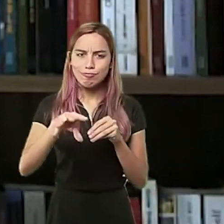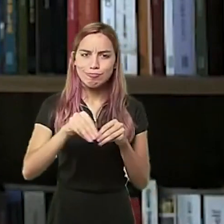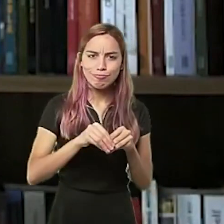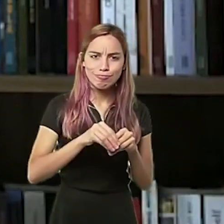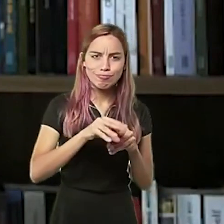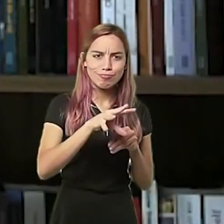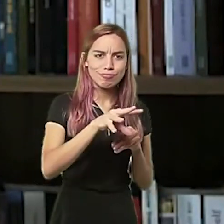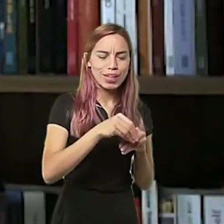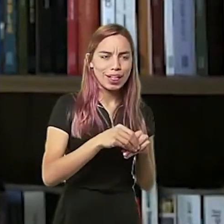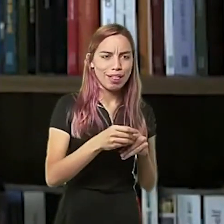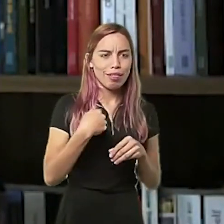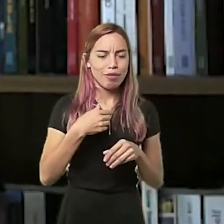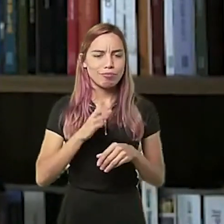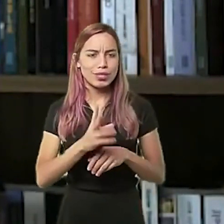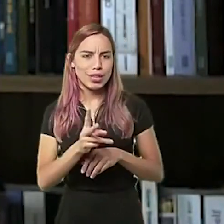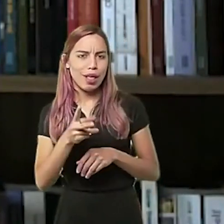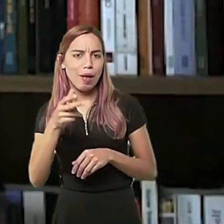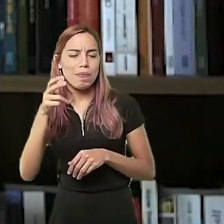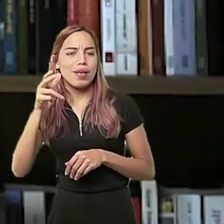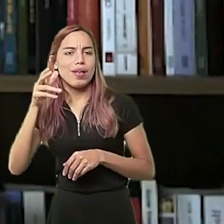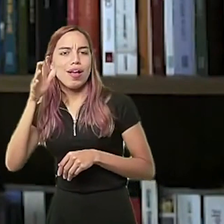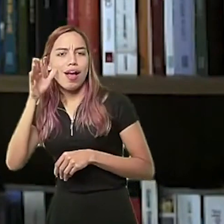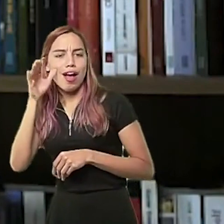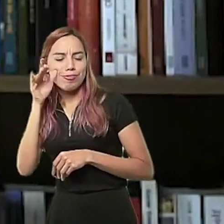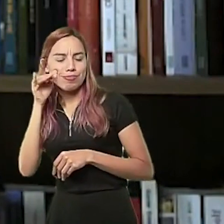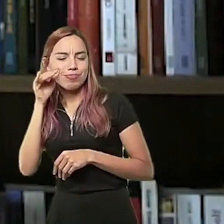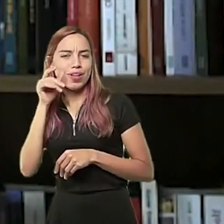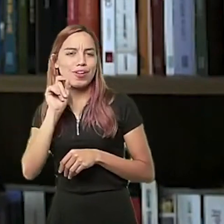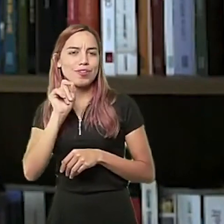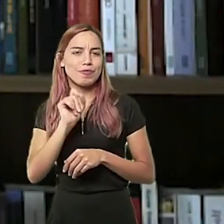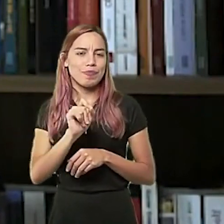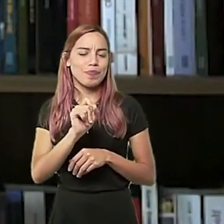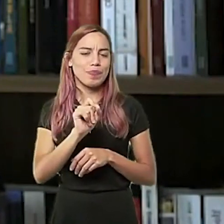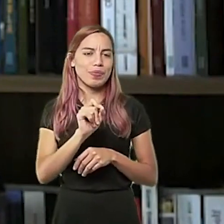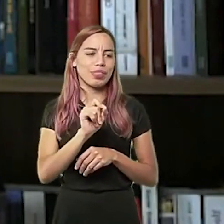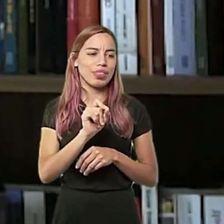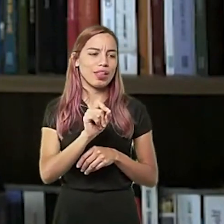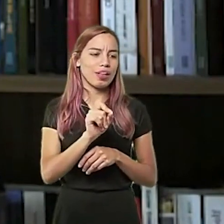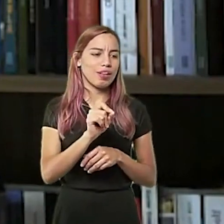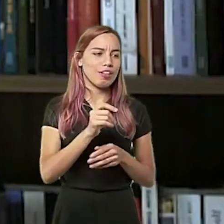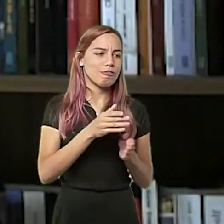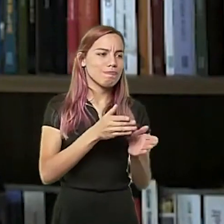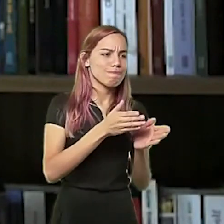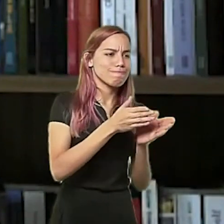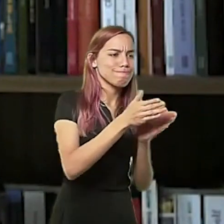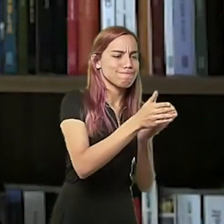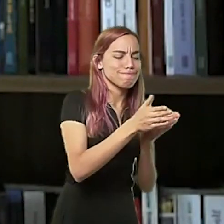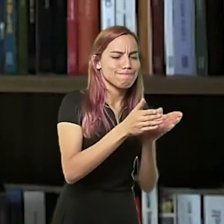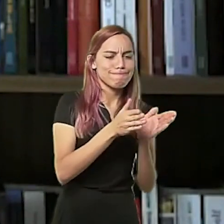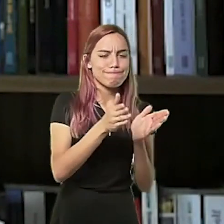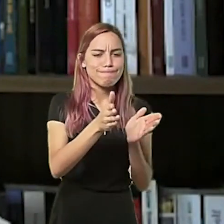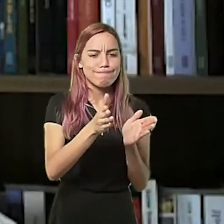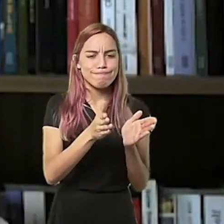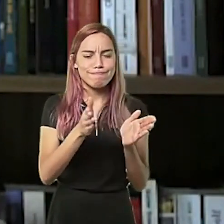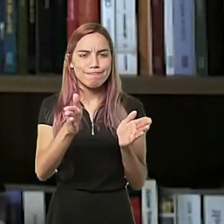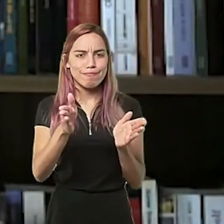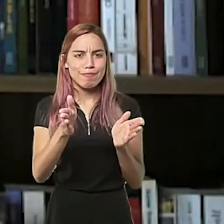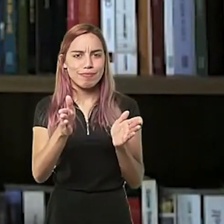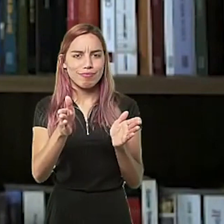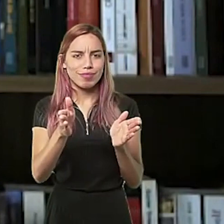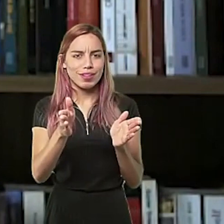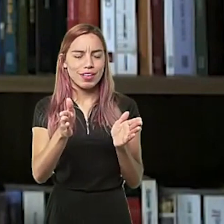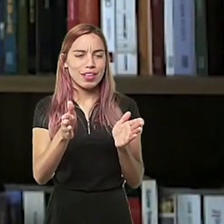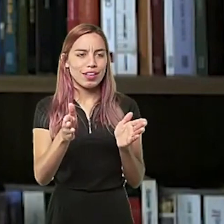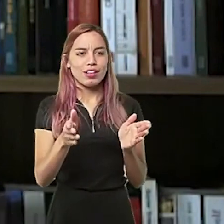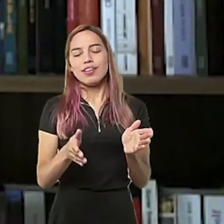interesse sempre se desloca para esses lugares que não